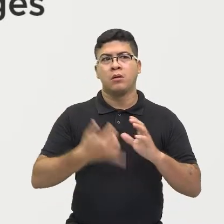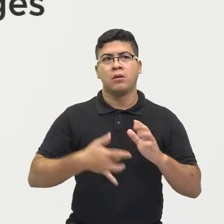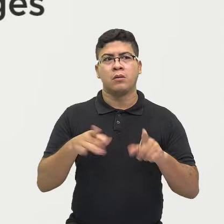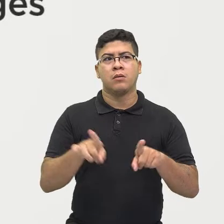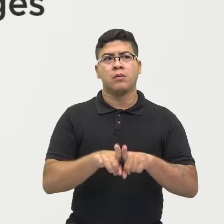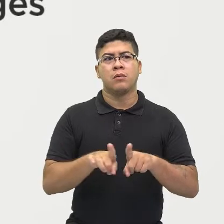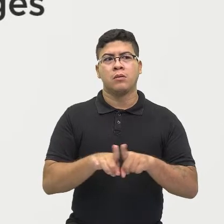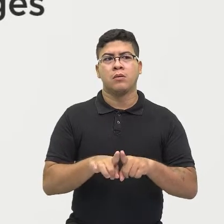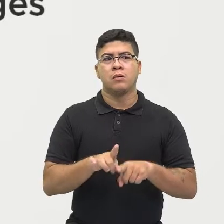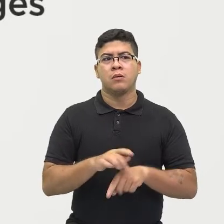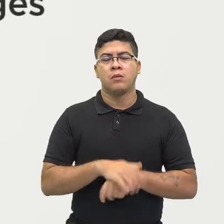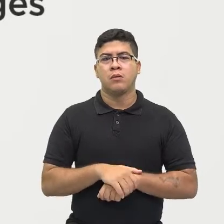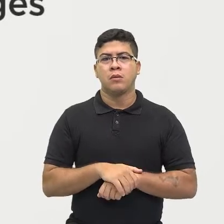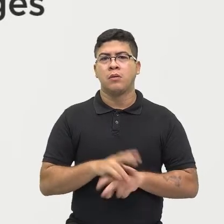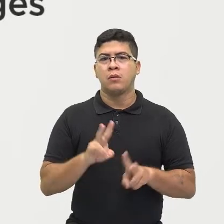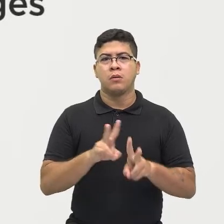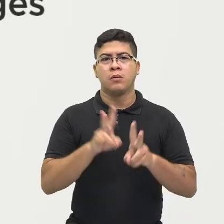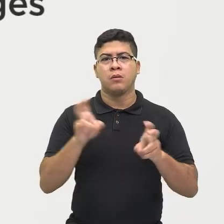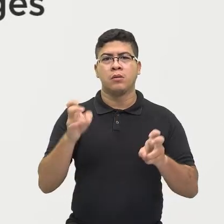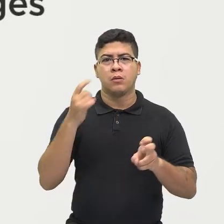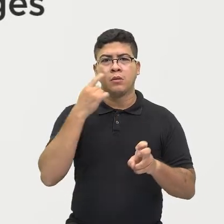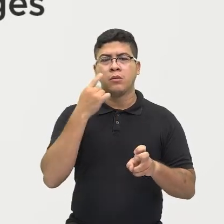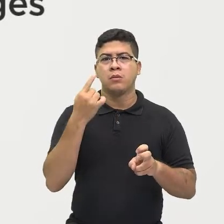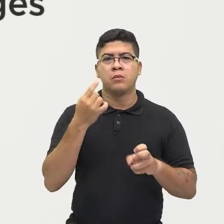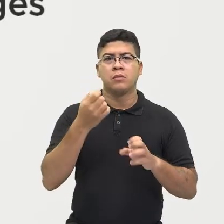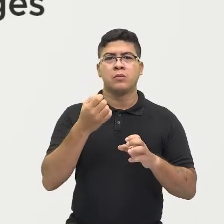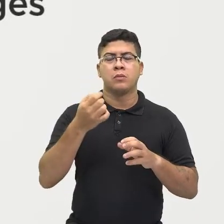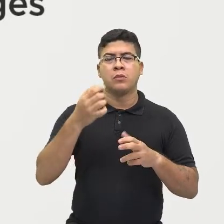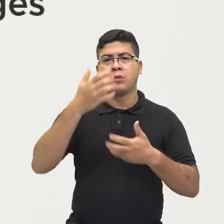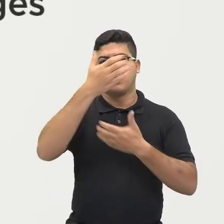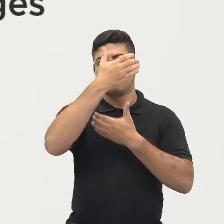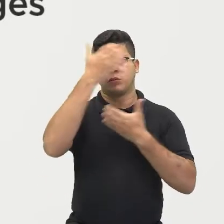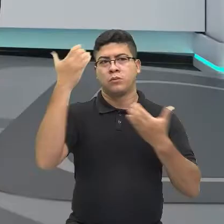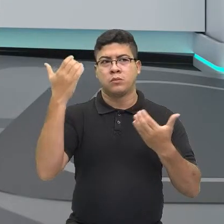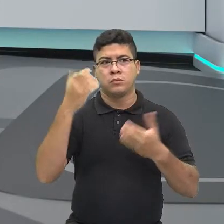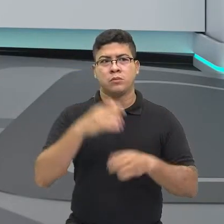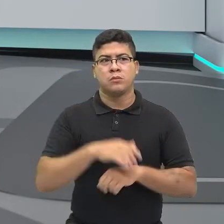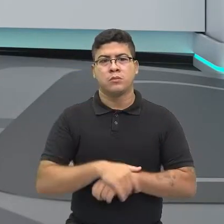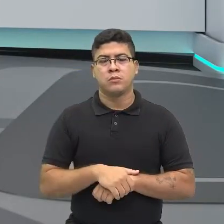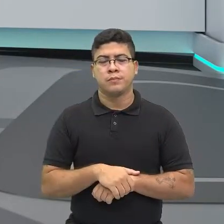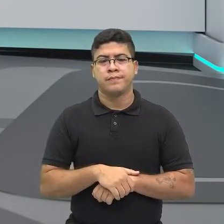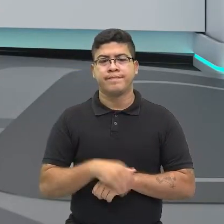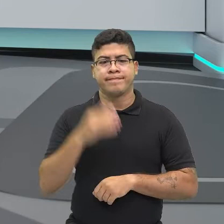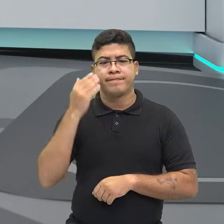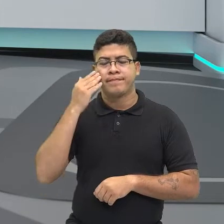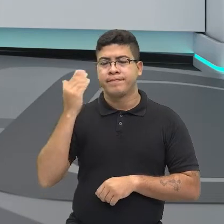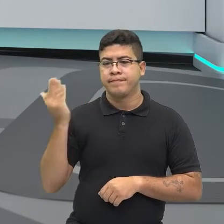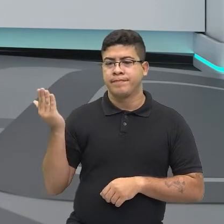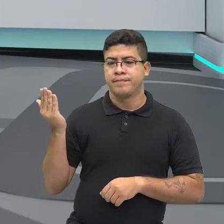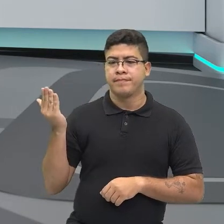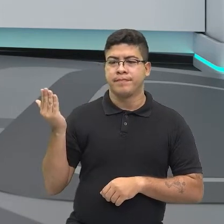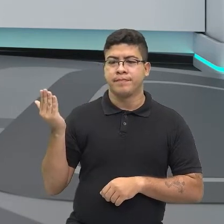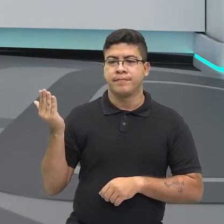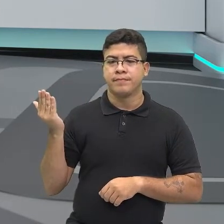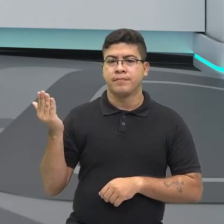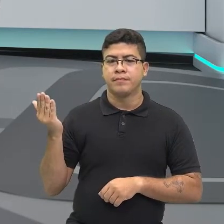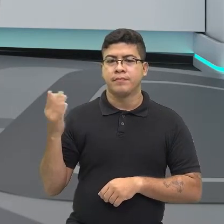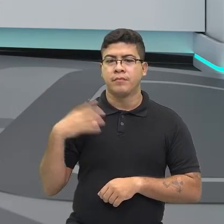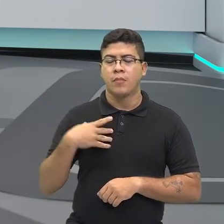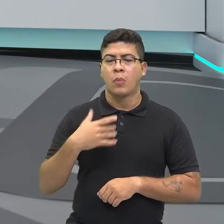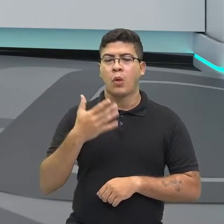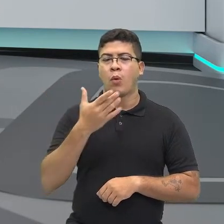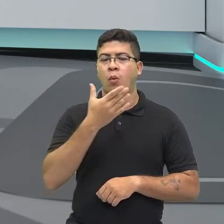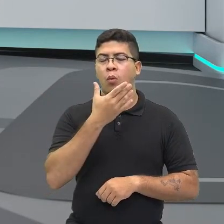características do cubismo? Olha só, nós temos uma imagem para mostrar para você, que a imagem chama-se O Homem